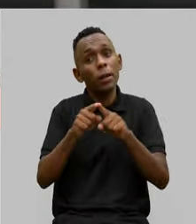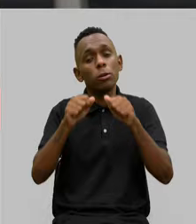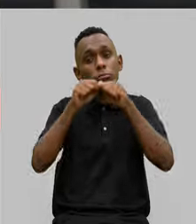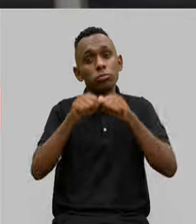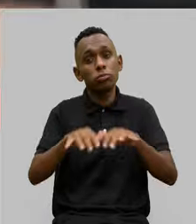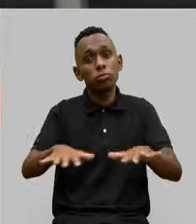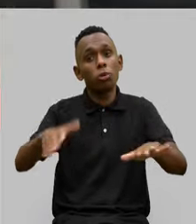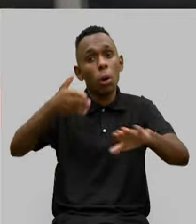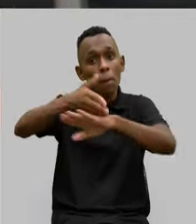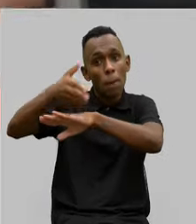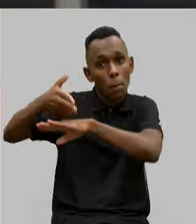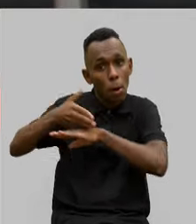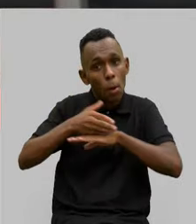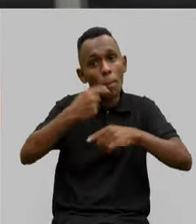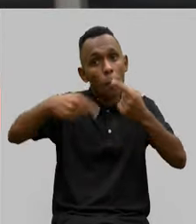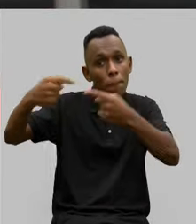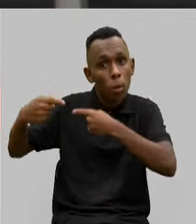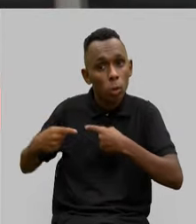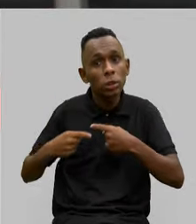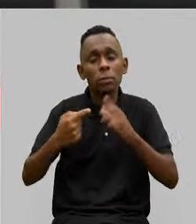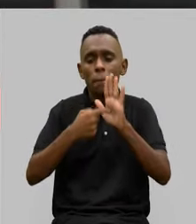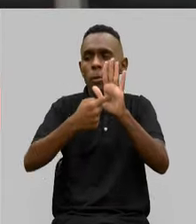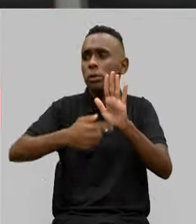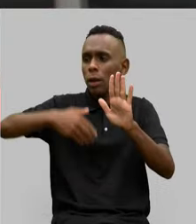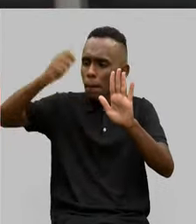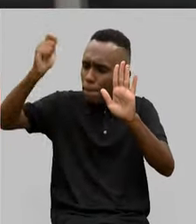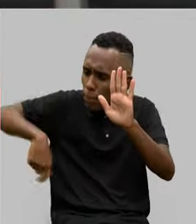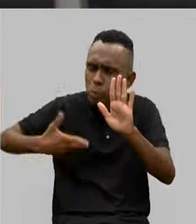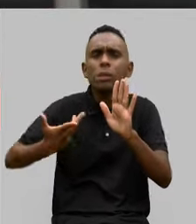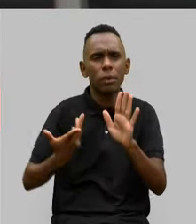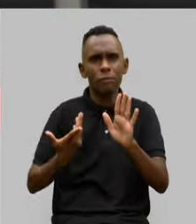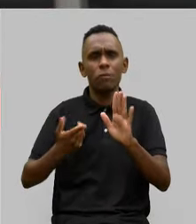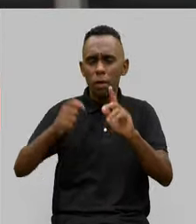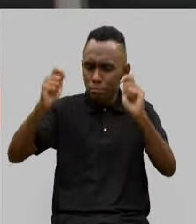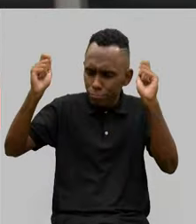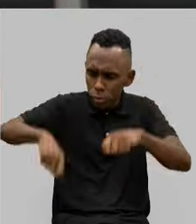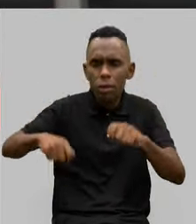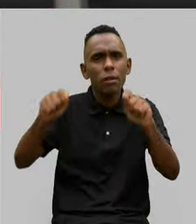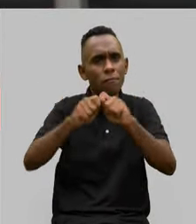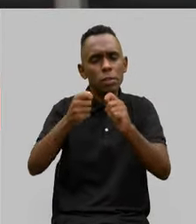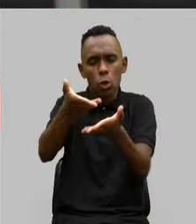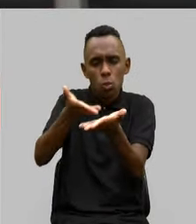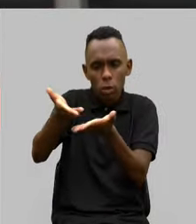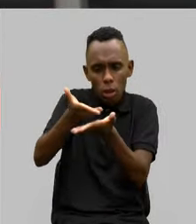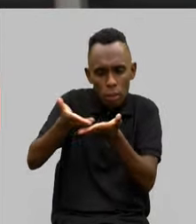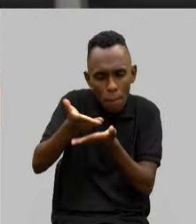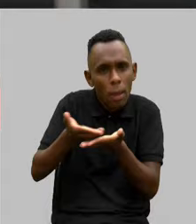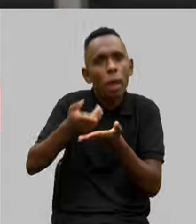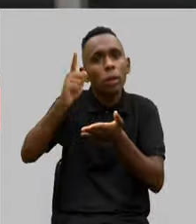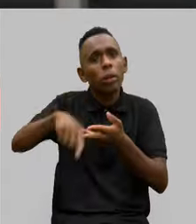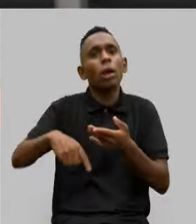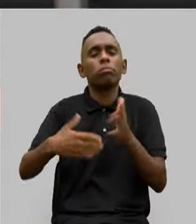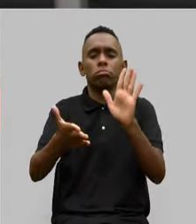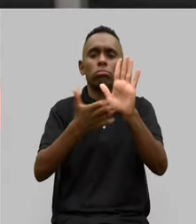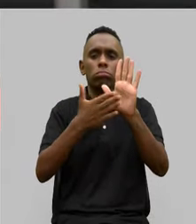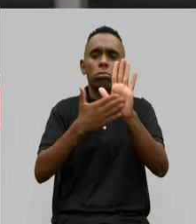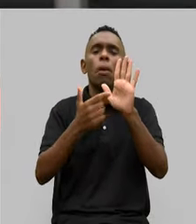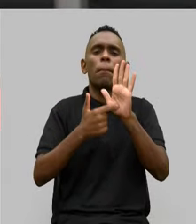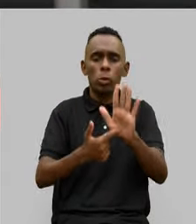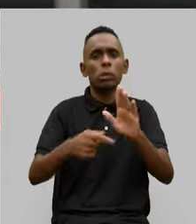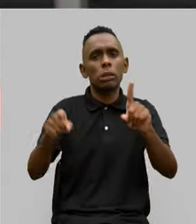espaços políticos para mostrar que é possível é possível fazer o tratamento e promover